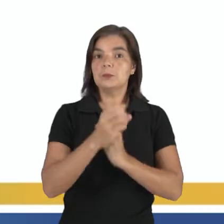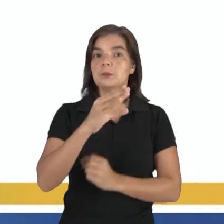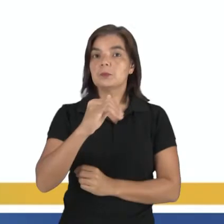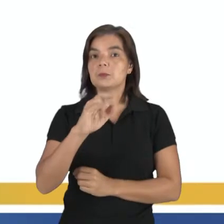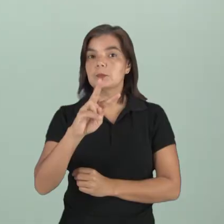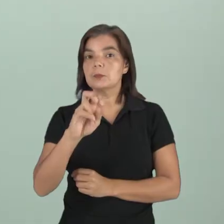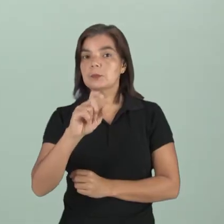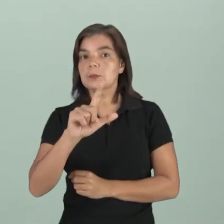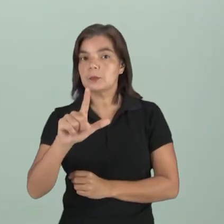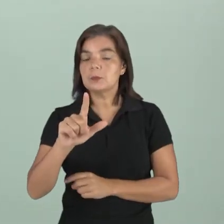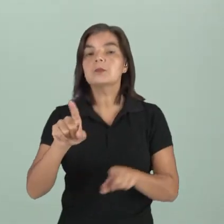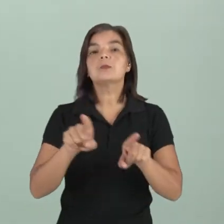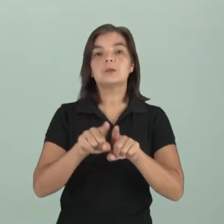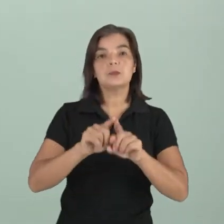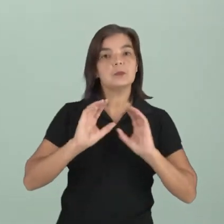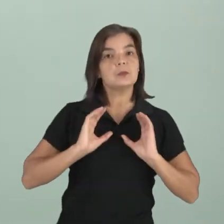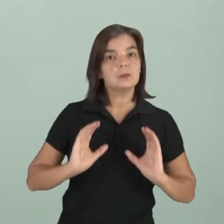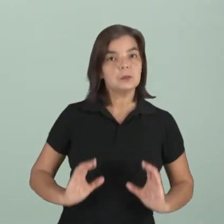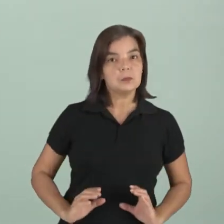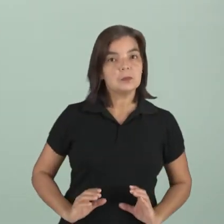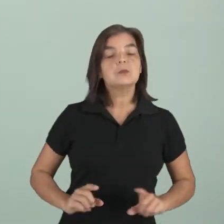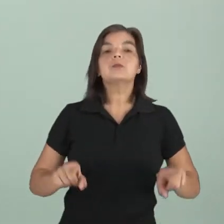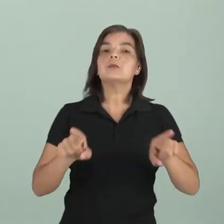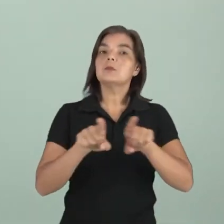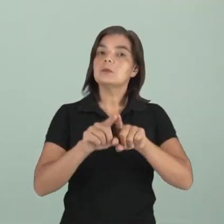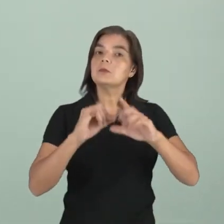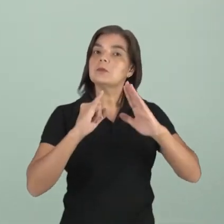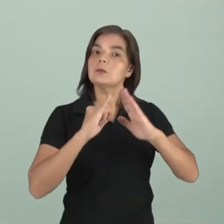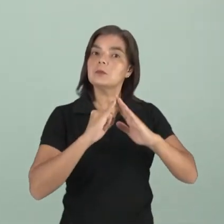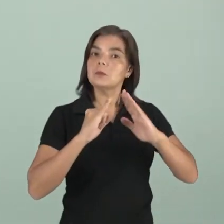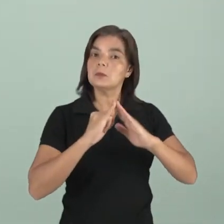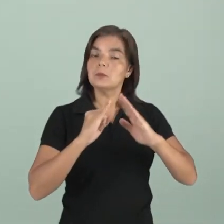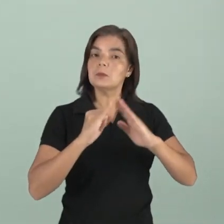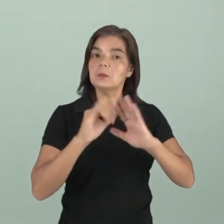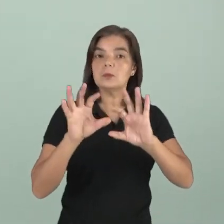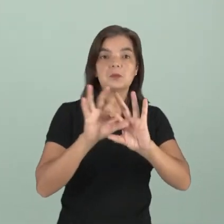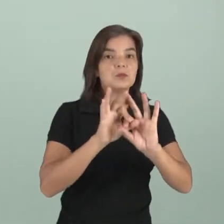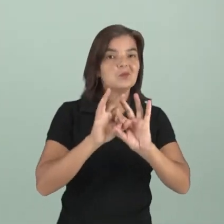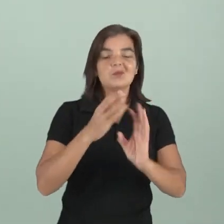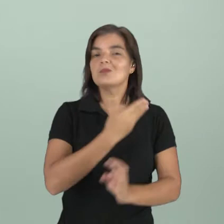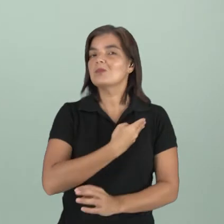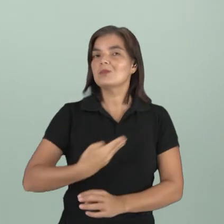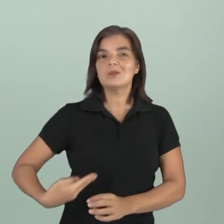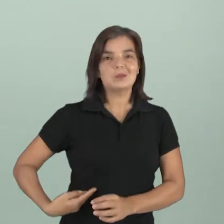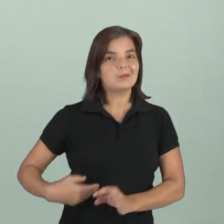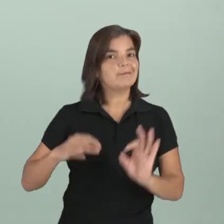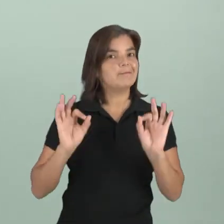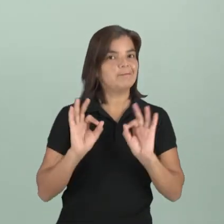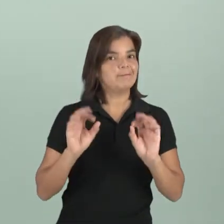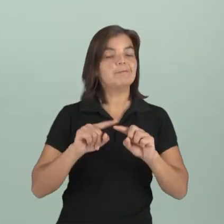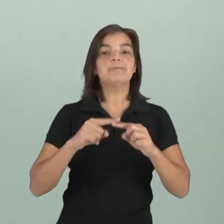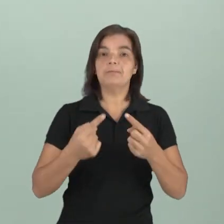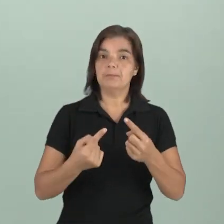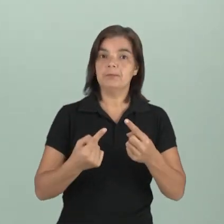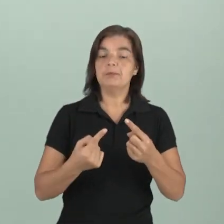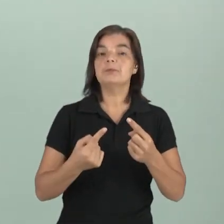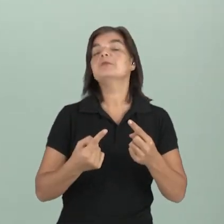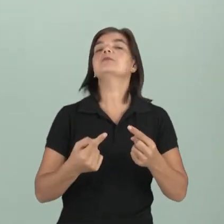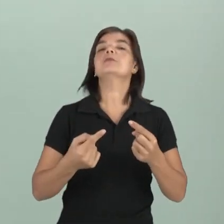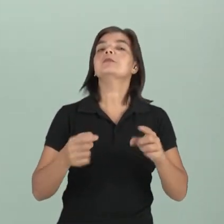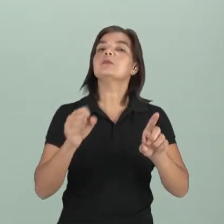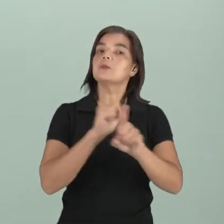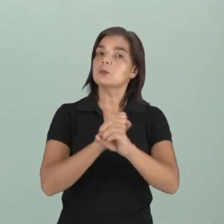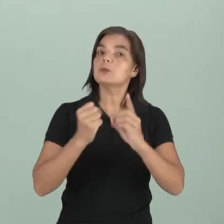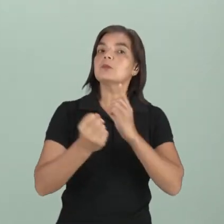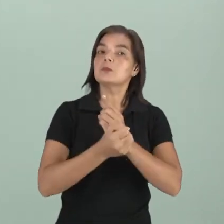civil, ela corresponde ao cidadão e às instituições não vinculadas ao poder público. A sociedade